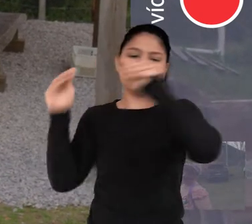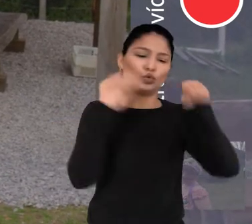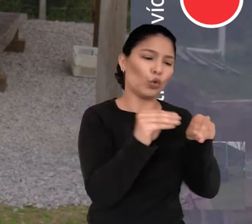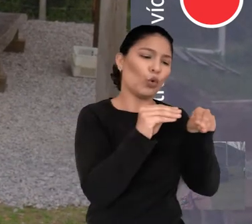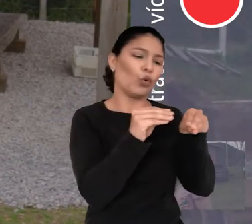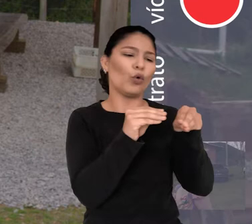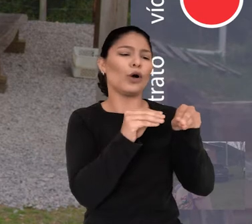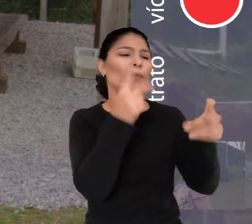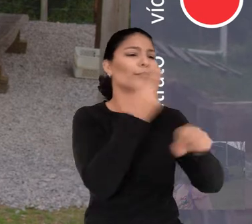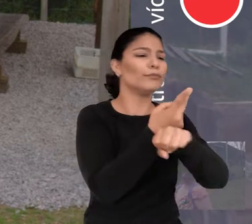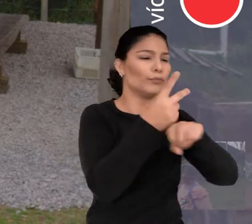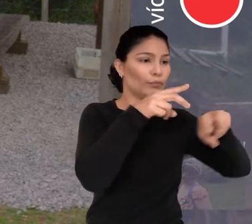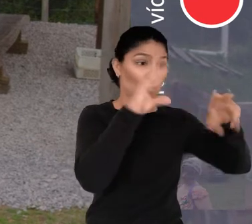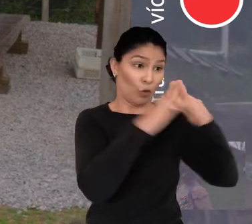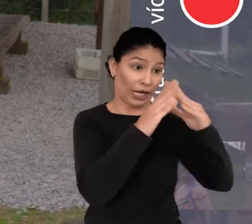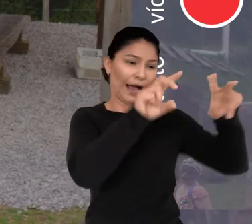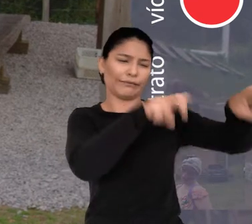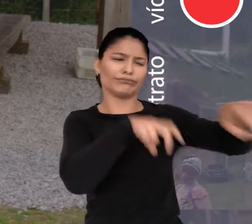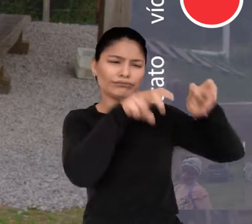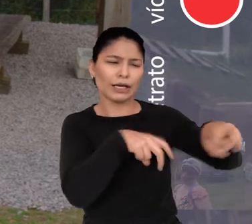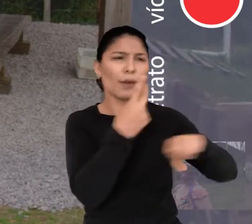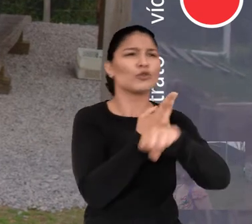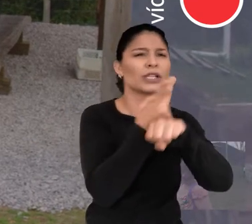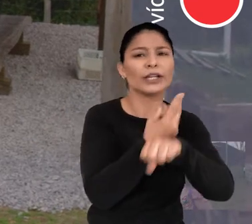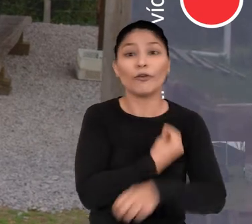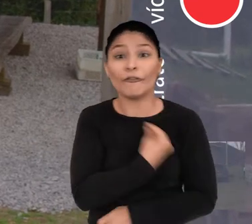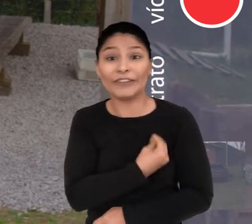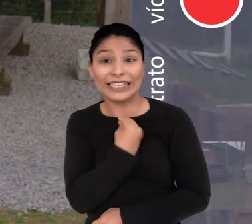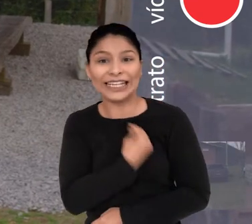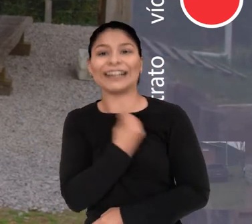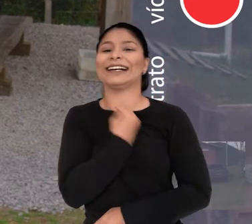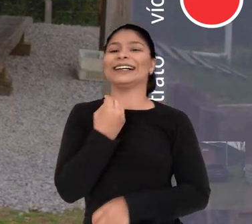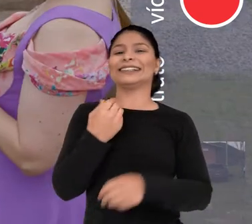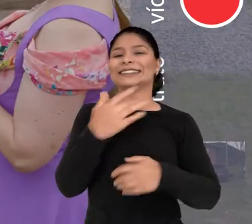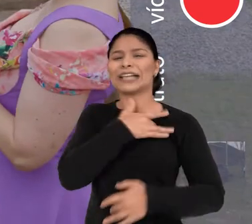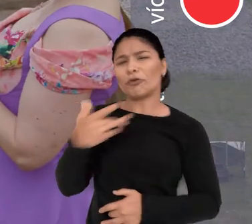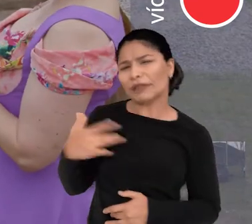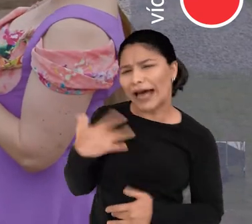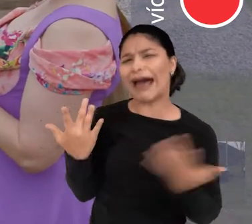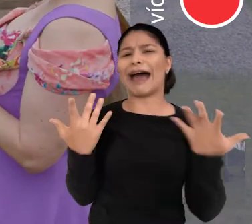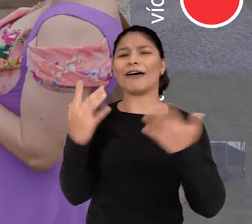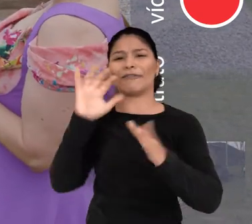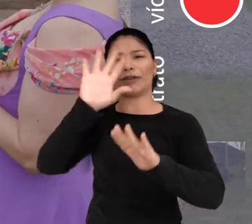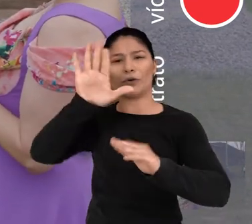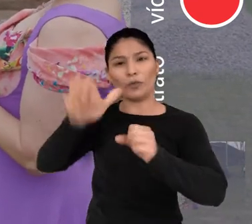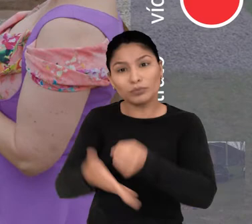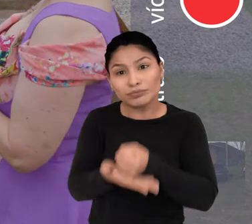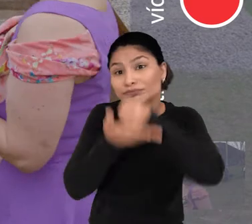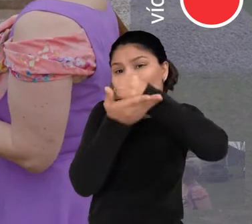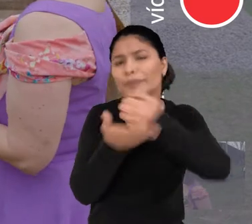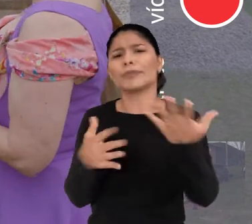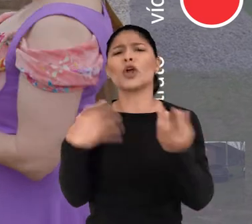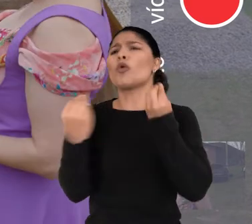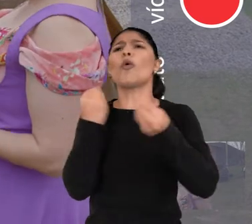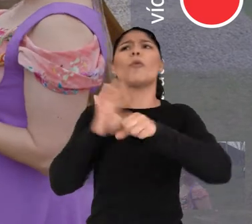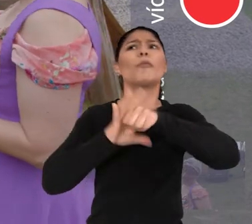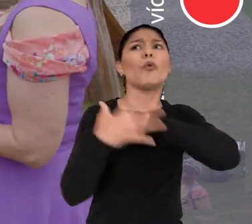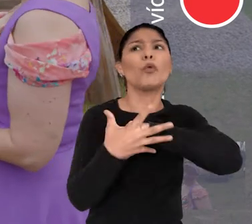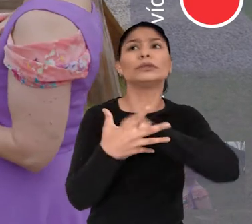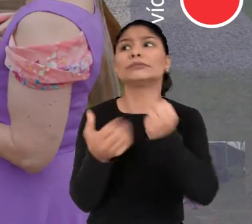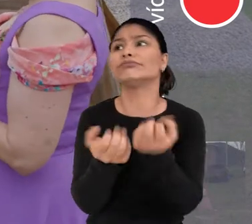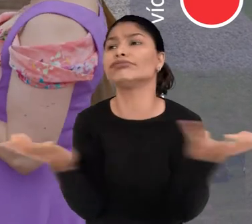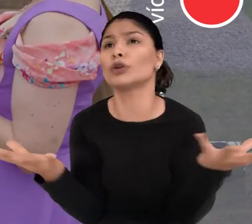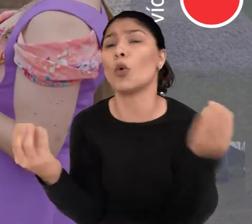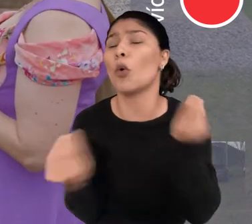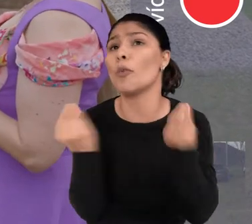Em busca de um Estilo de vida Mais saudável Mais sustentável Ai, que bonito E na pandemia Como é que